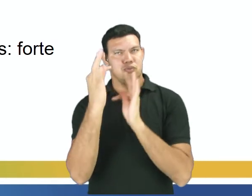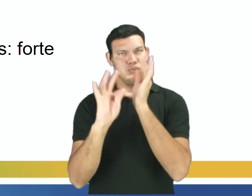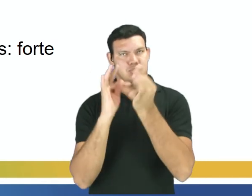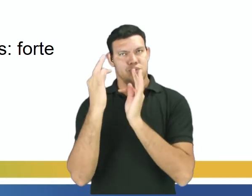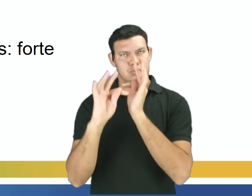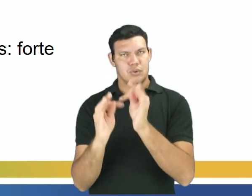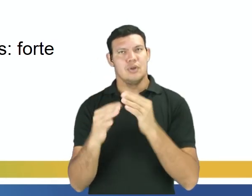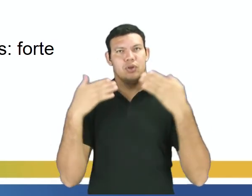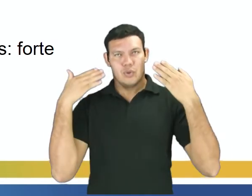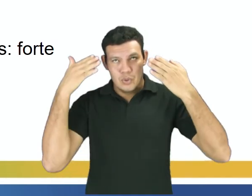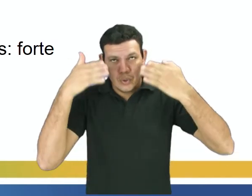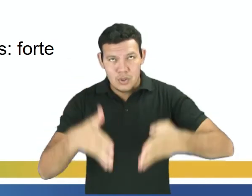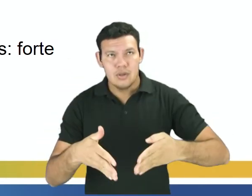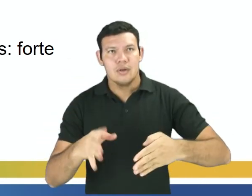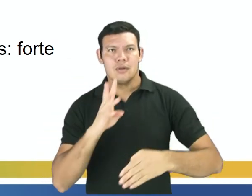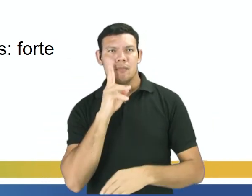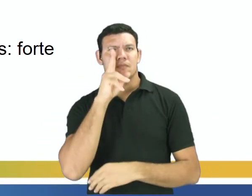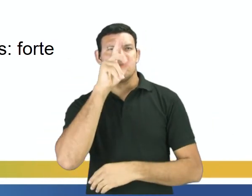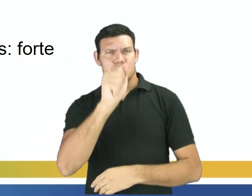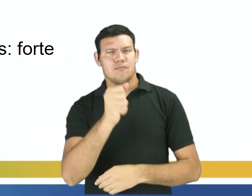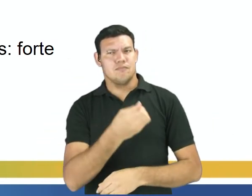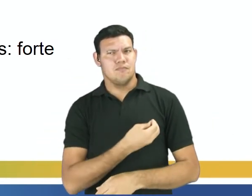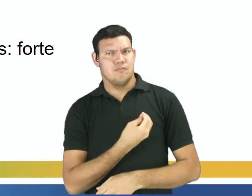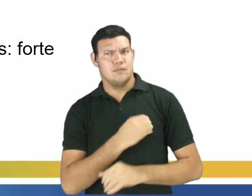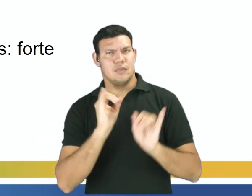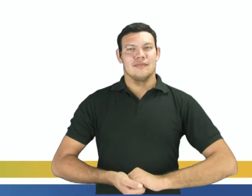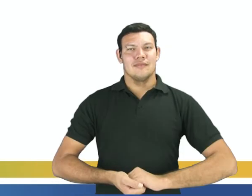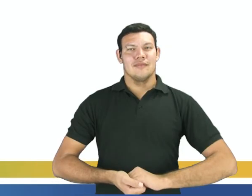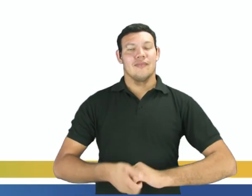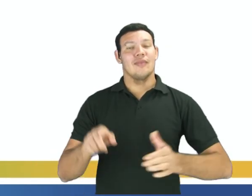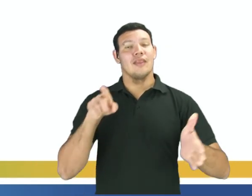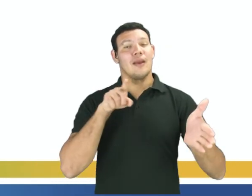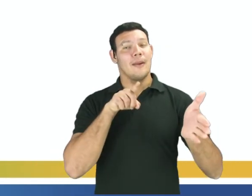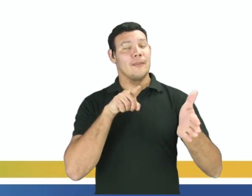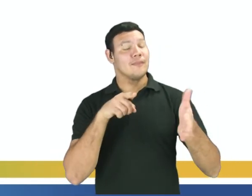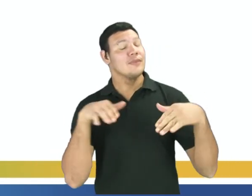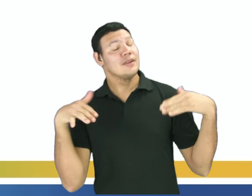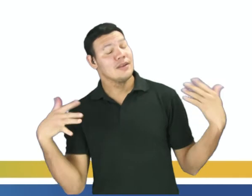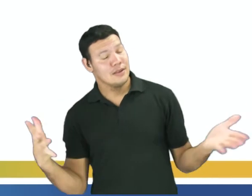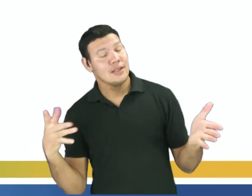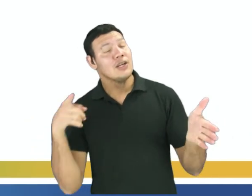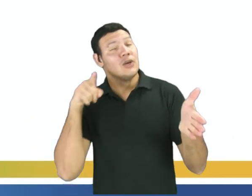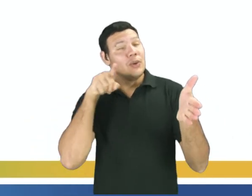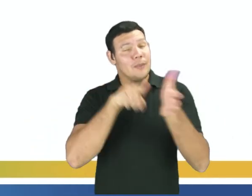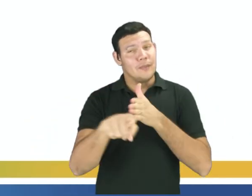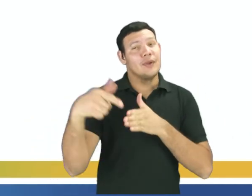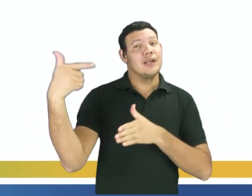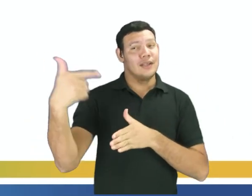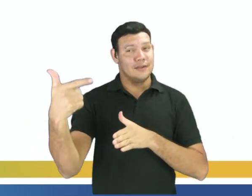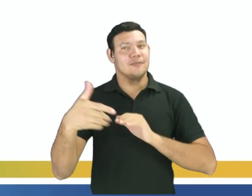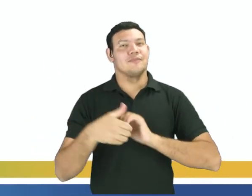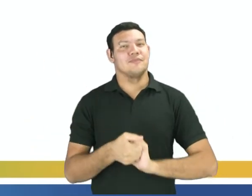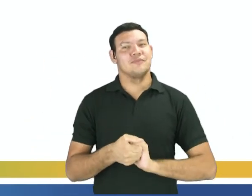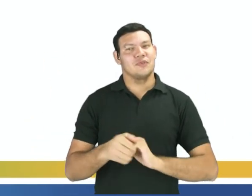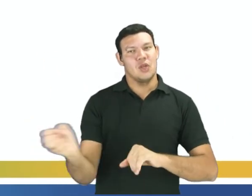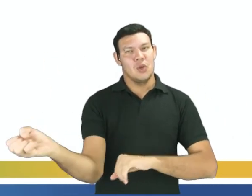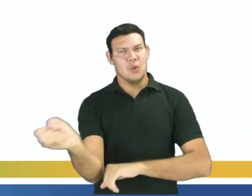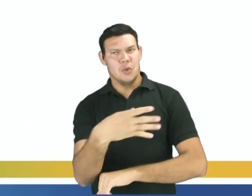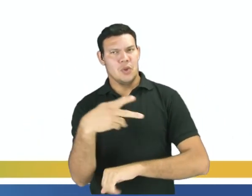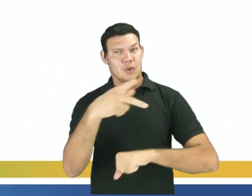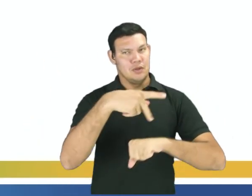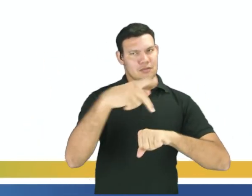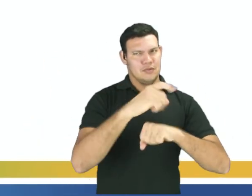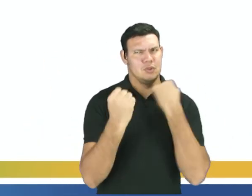presença de informática, eletrônica e da robótica. E vamos então para a segunda questão. Os novos